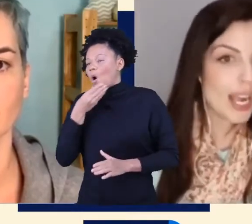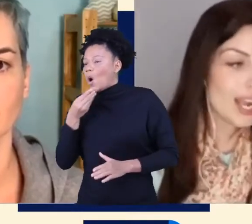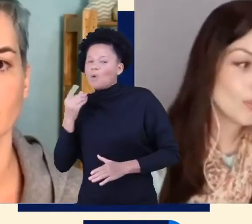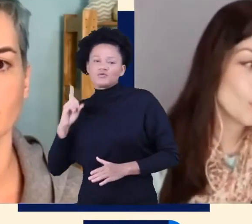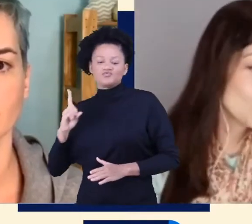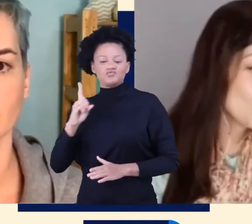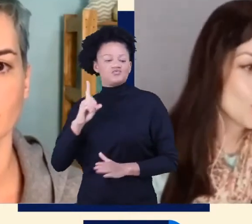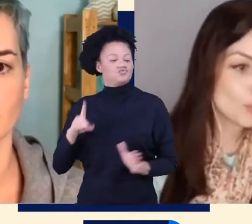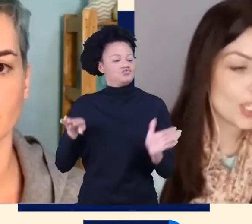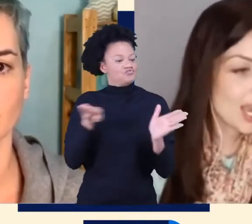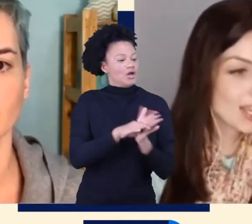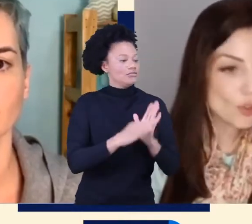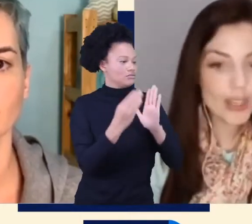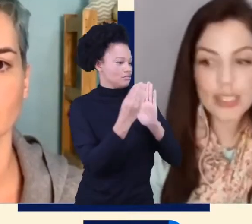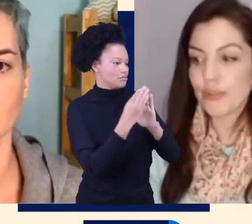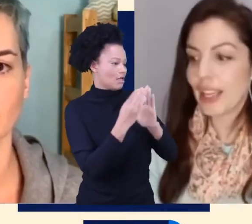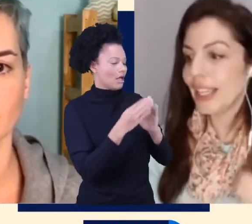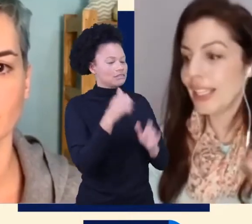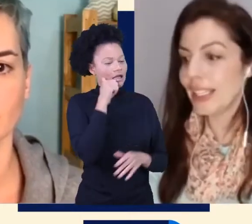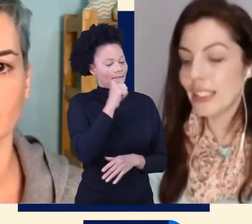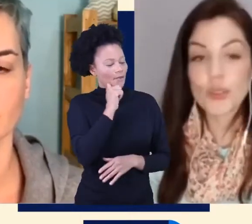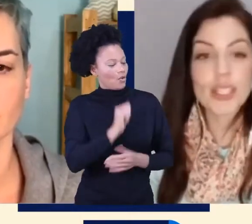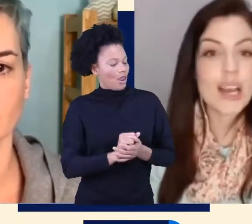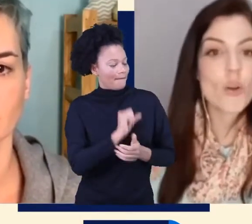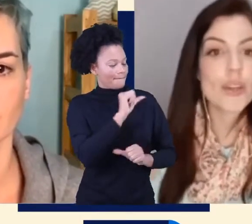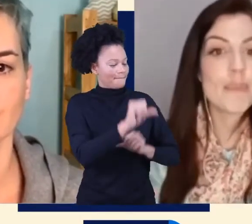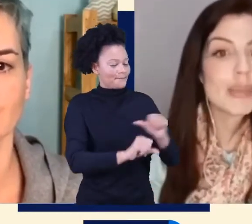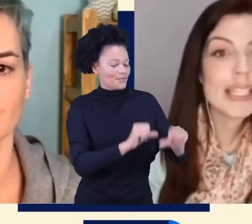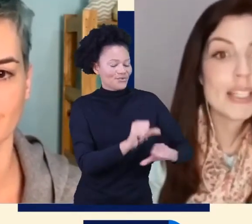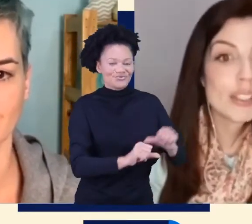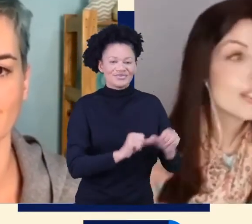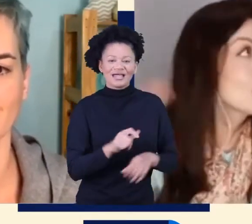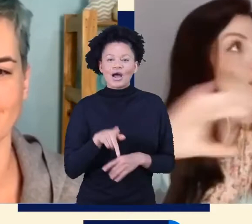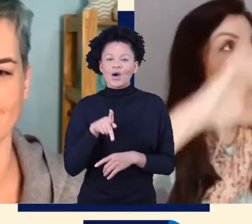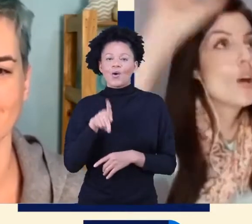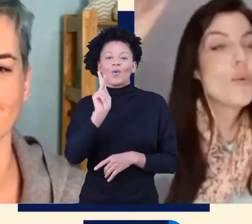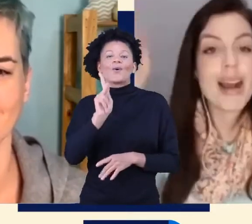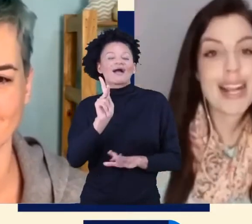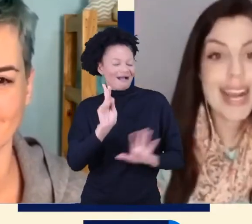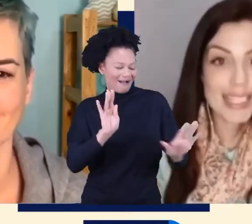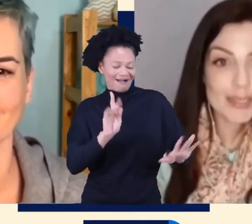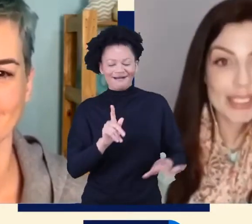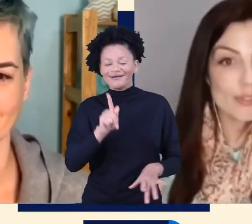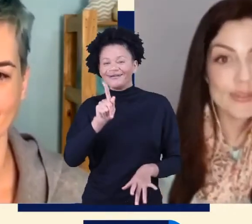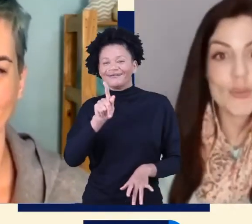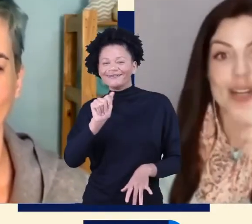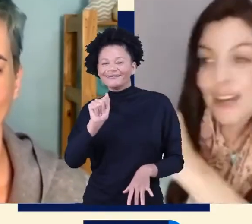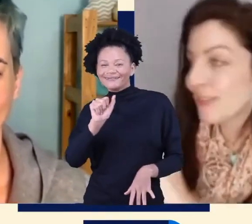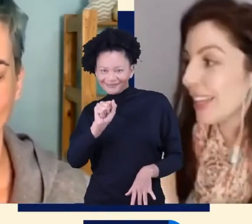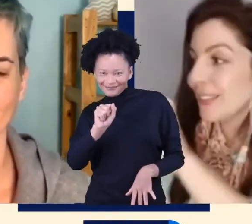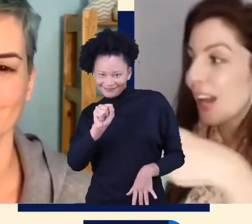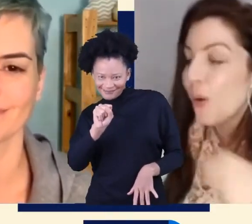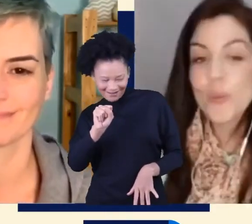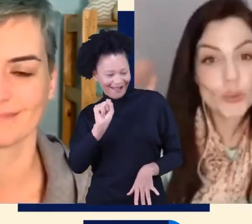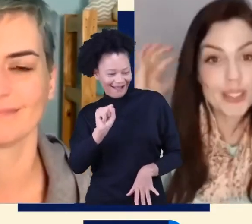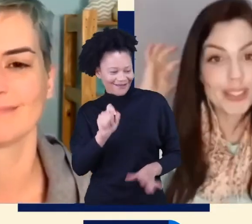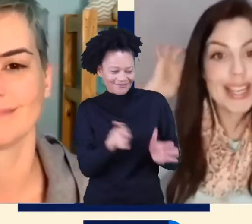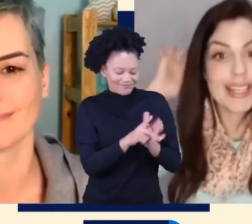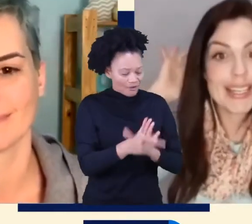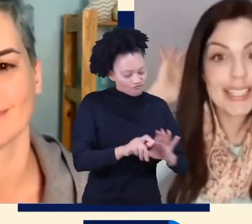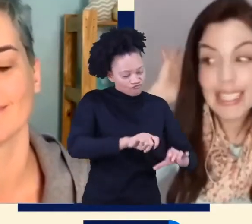veio trocar o botijão de gás, ou ele vem, eu sei lá qual que é a pira com esse negócio de arrumar a casa, mas enfim, o cara vem e